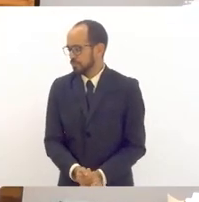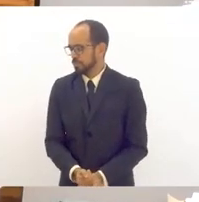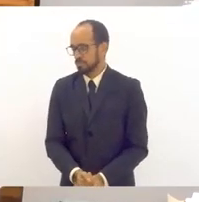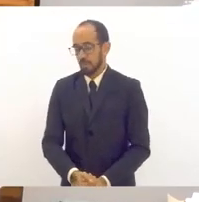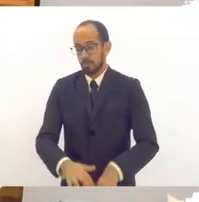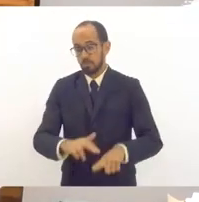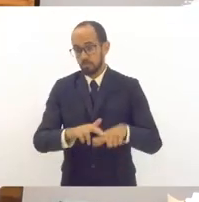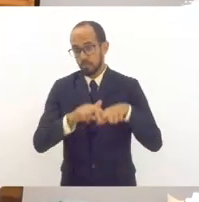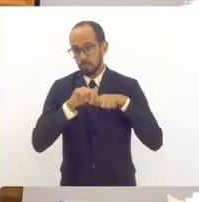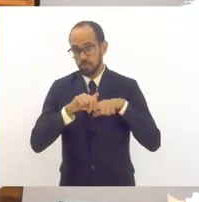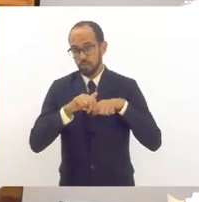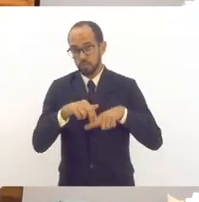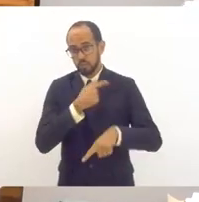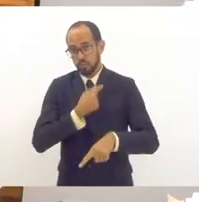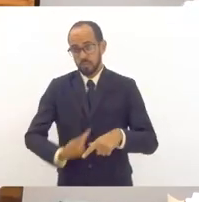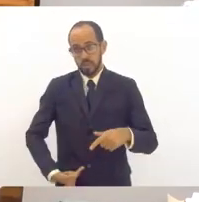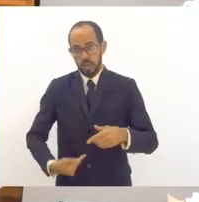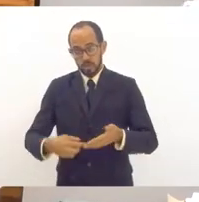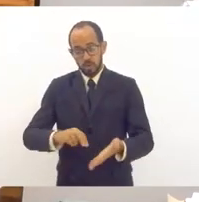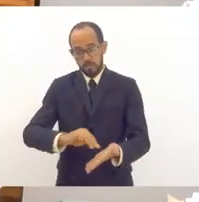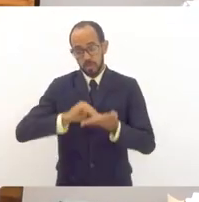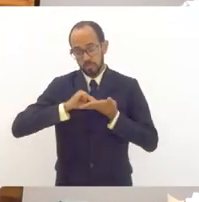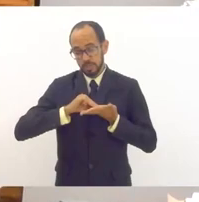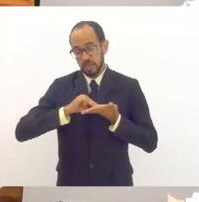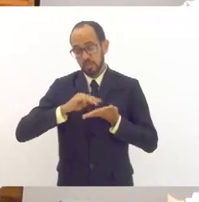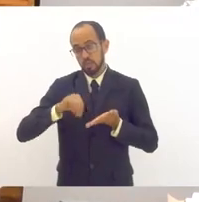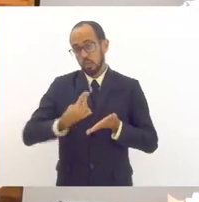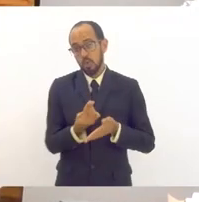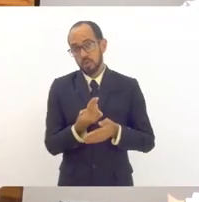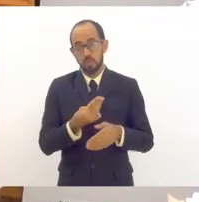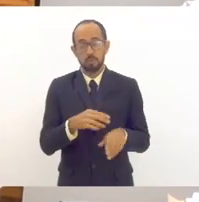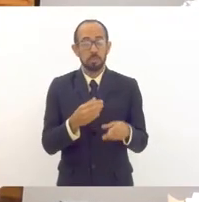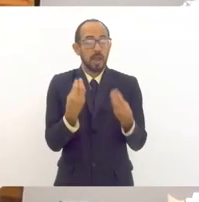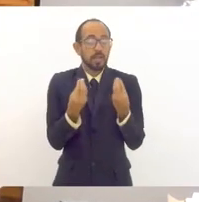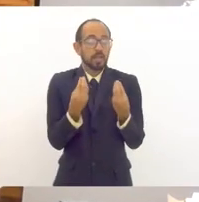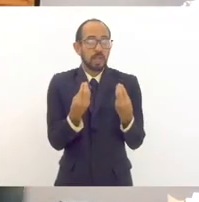por isso que o governador mandou uma mensagem se não para que que é mandar mesmo